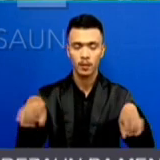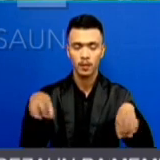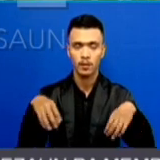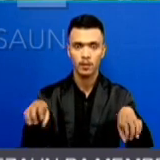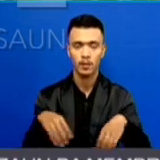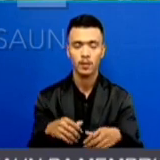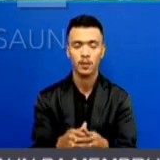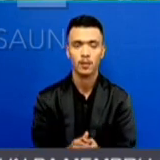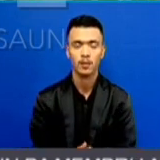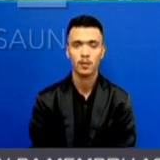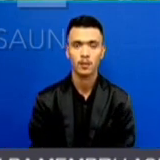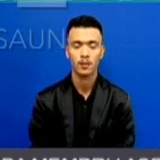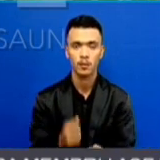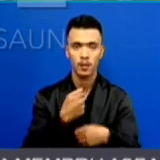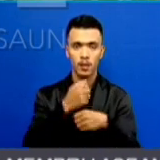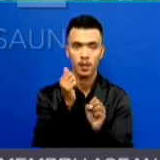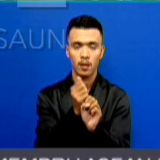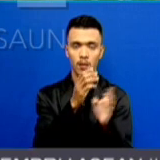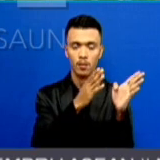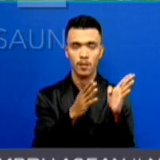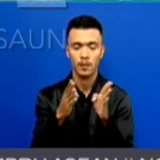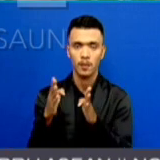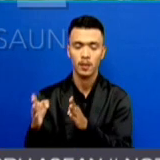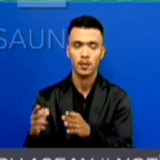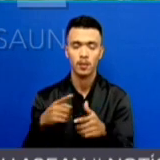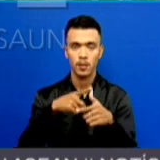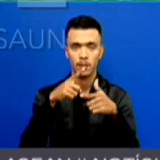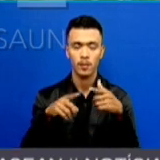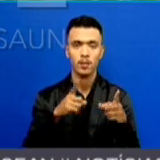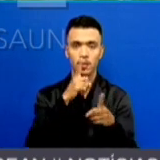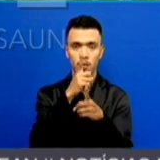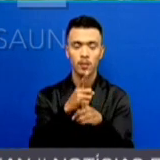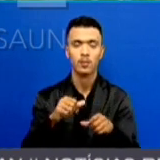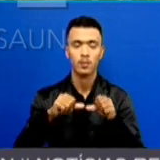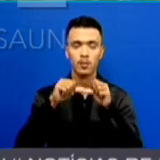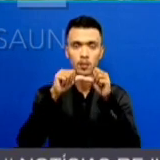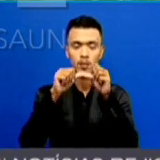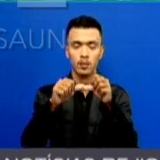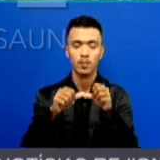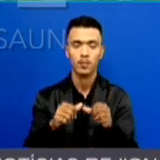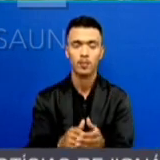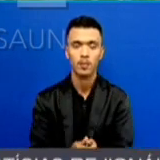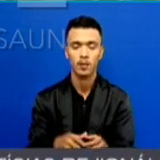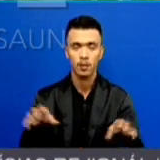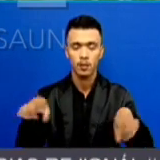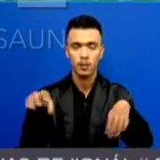tenke laulu kala, al preparasan. Preparasan lo sotan, laubawai. Bom, investimento